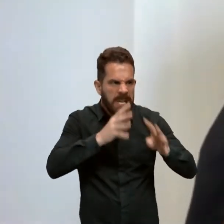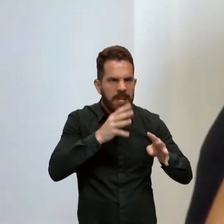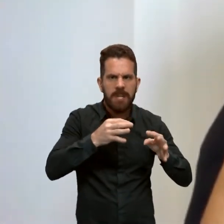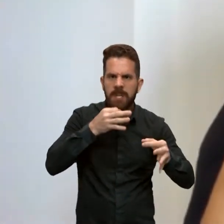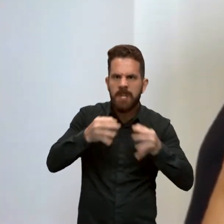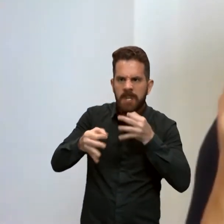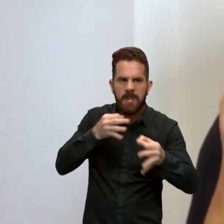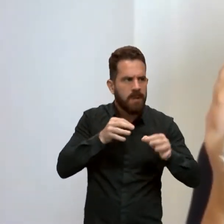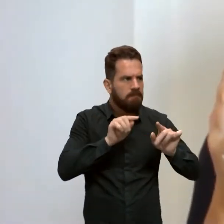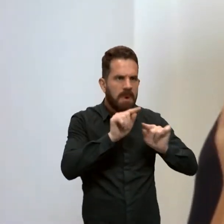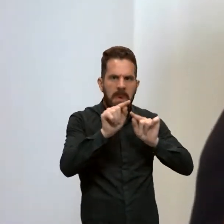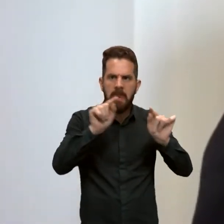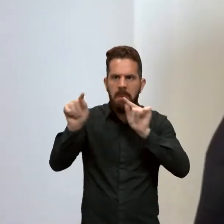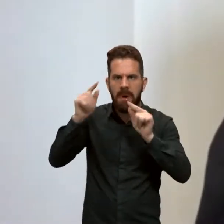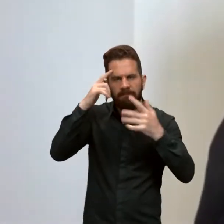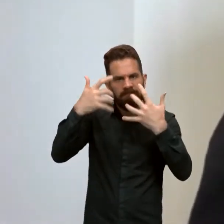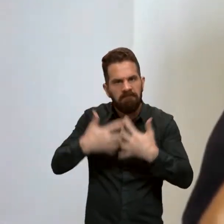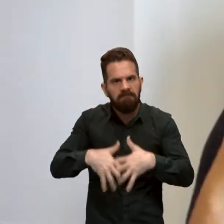que o sujeito